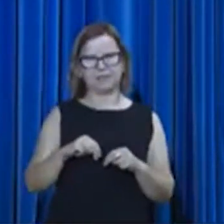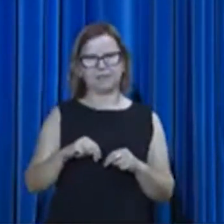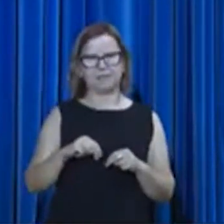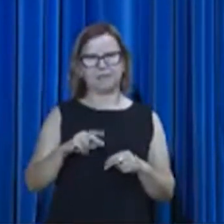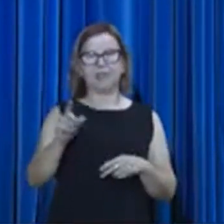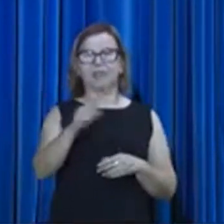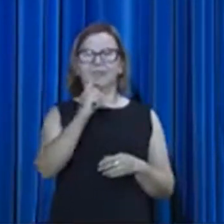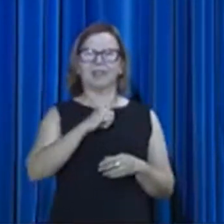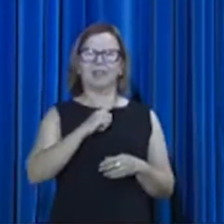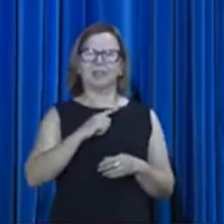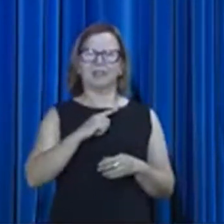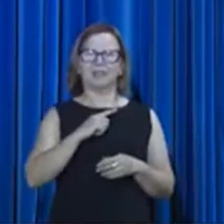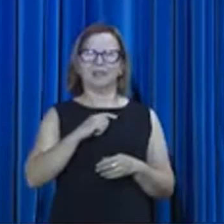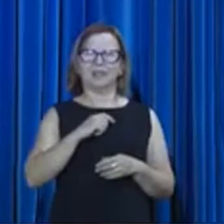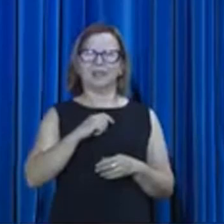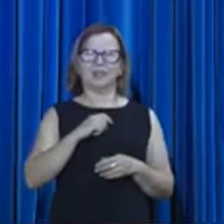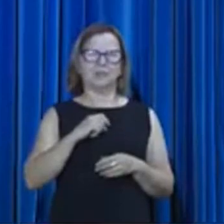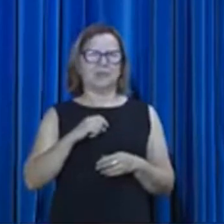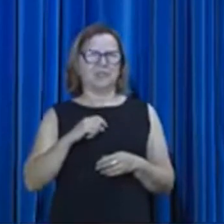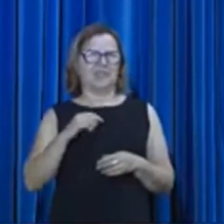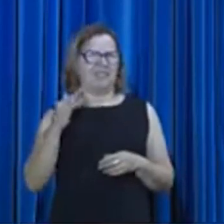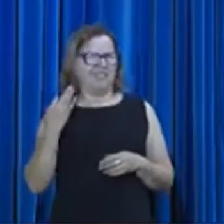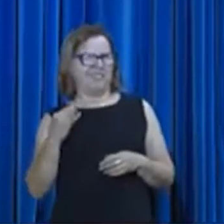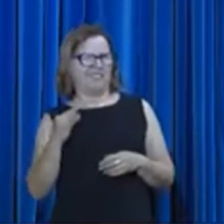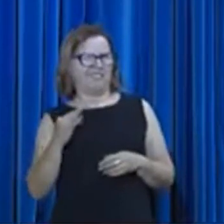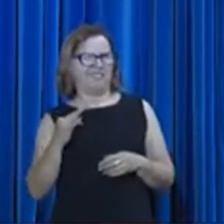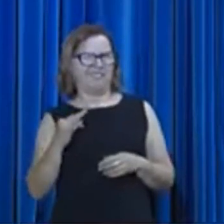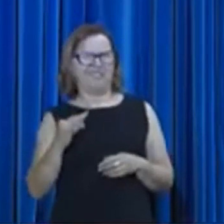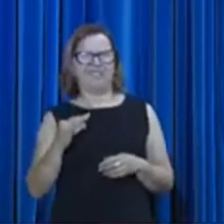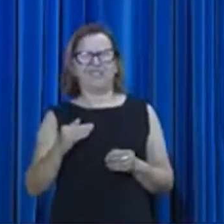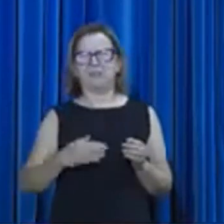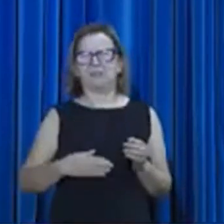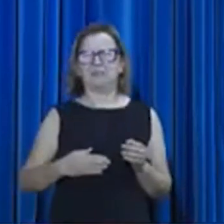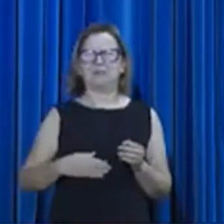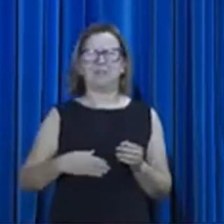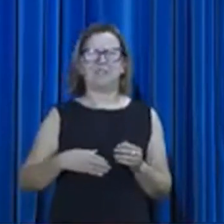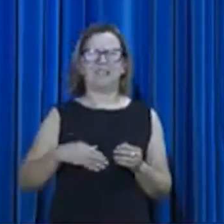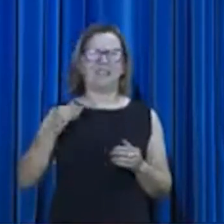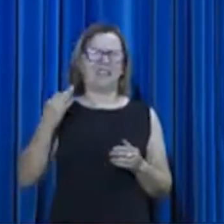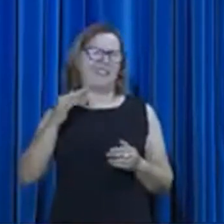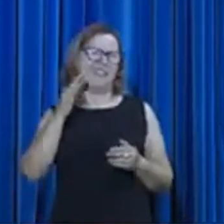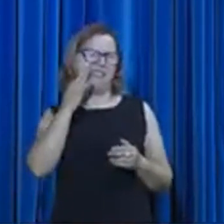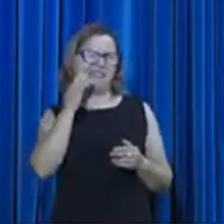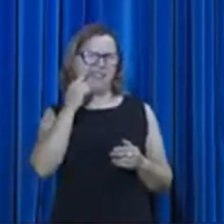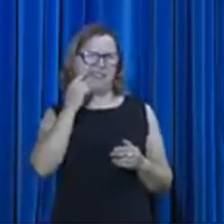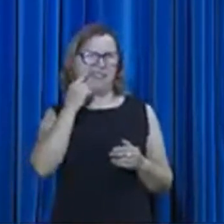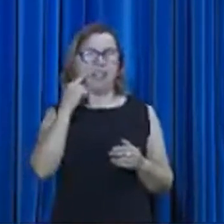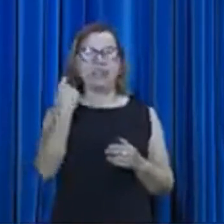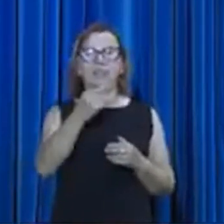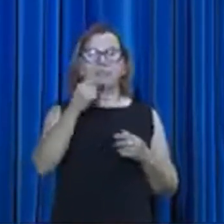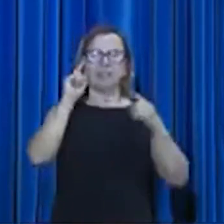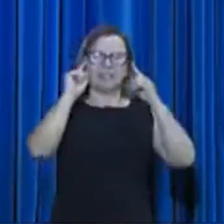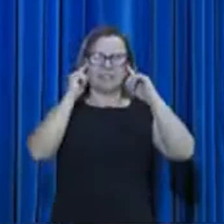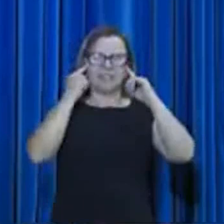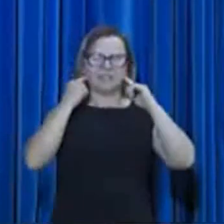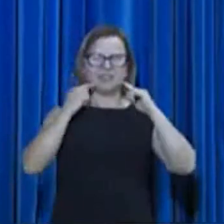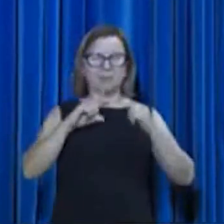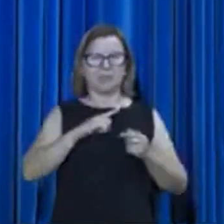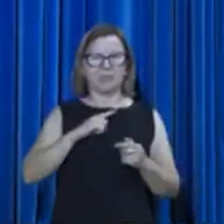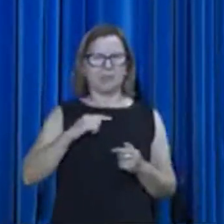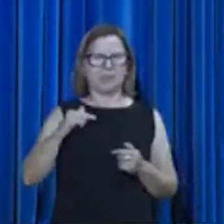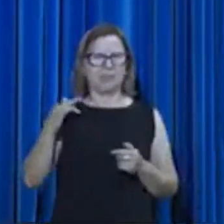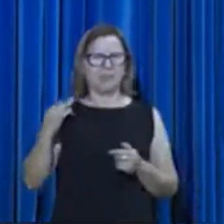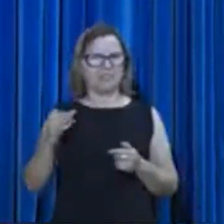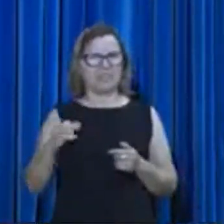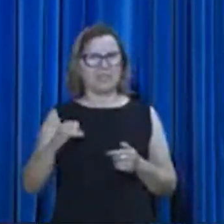barriga, nós temos dor de dente, nós choramos, nós temos dor, se o dedão